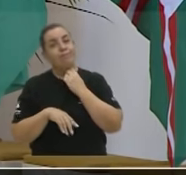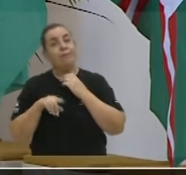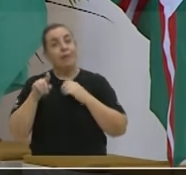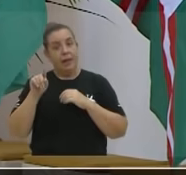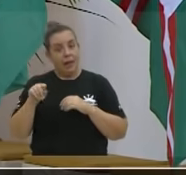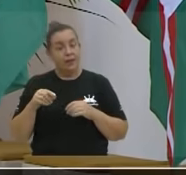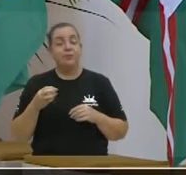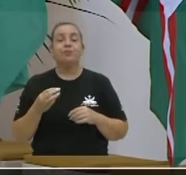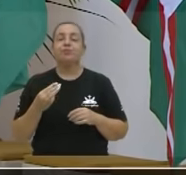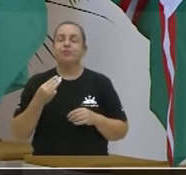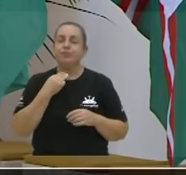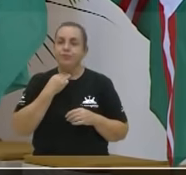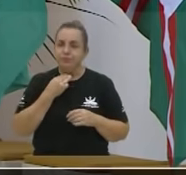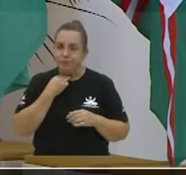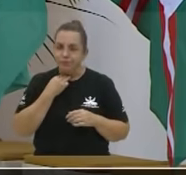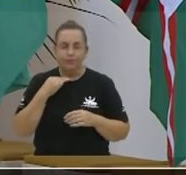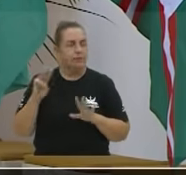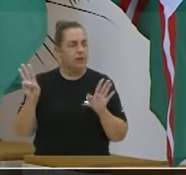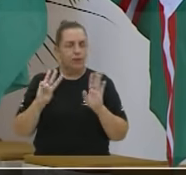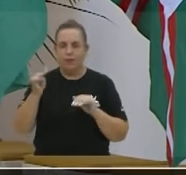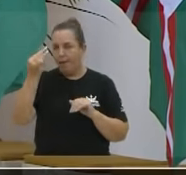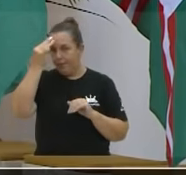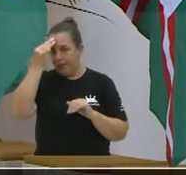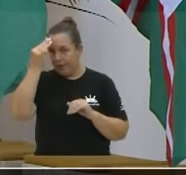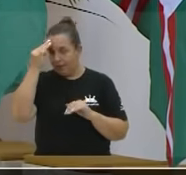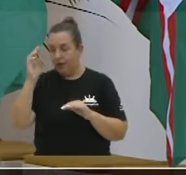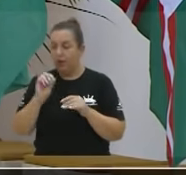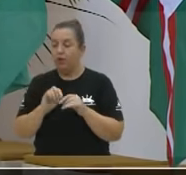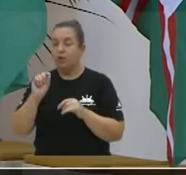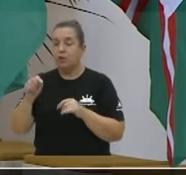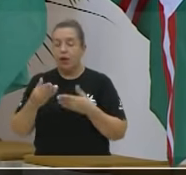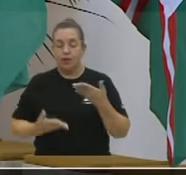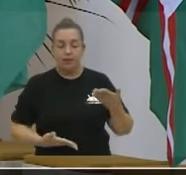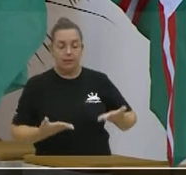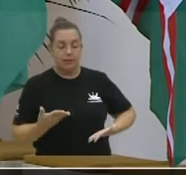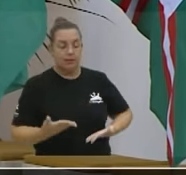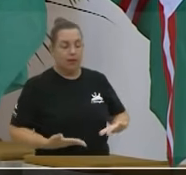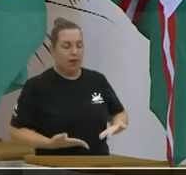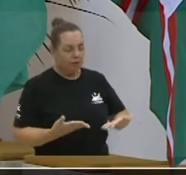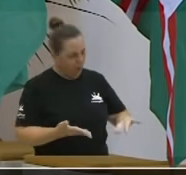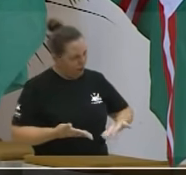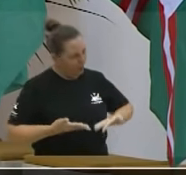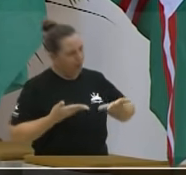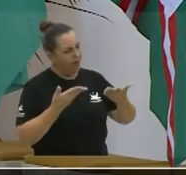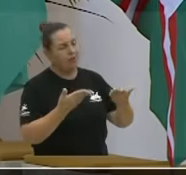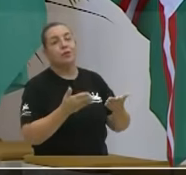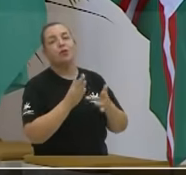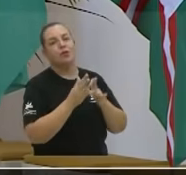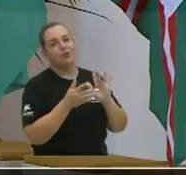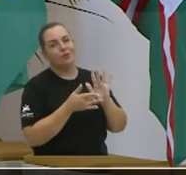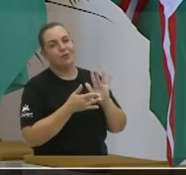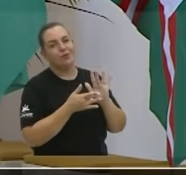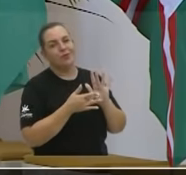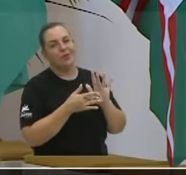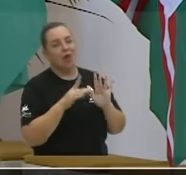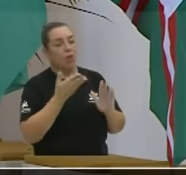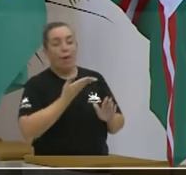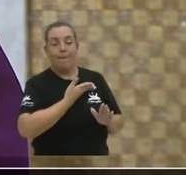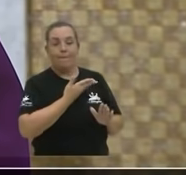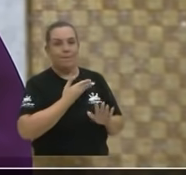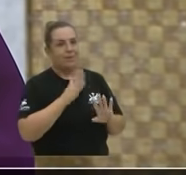uma atitude que aqui é serva, aqui é amada, aqui não é